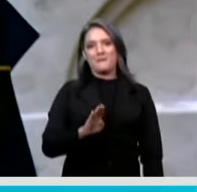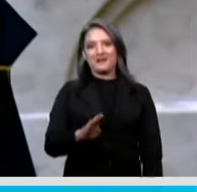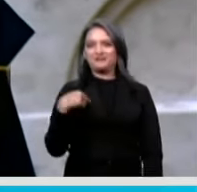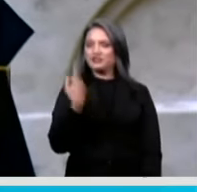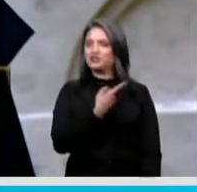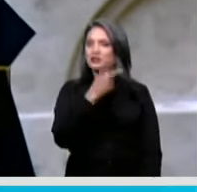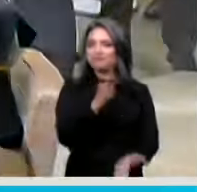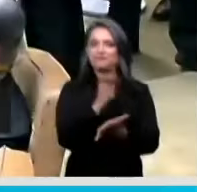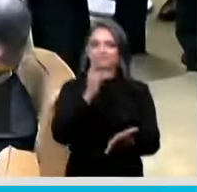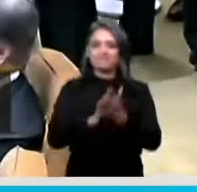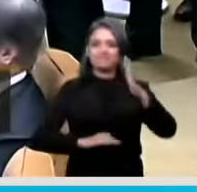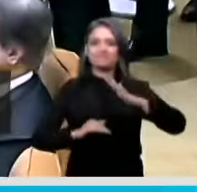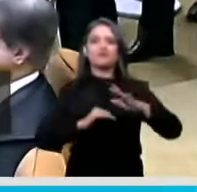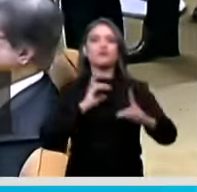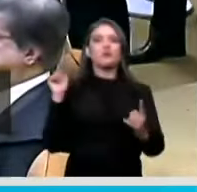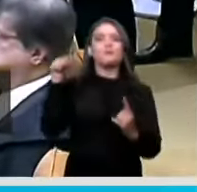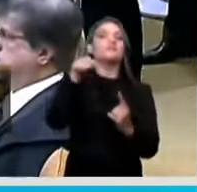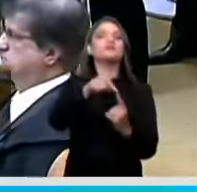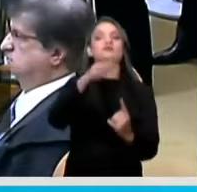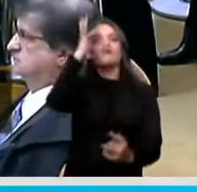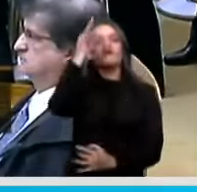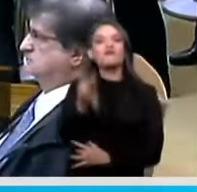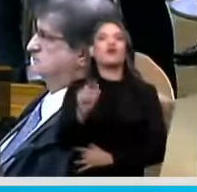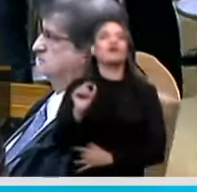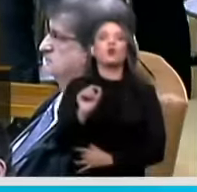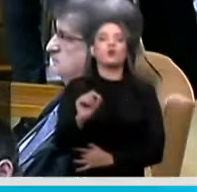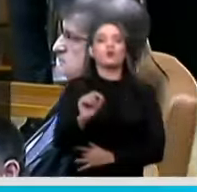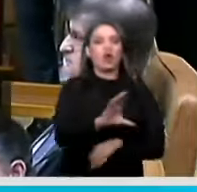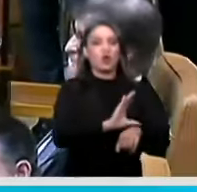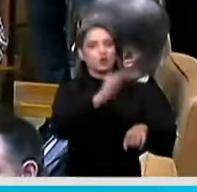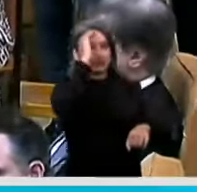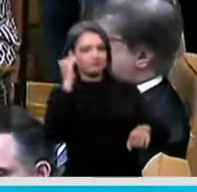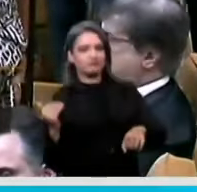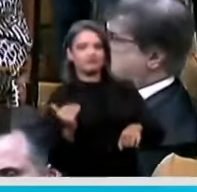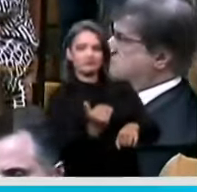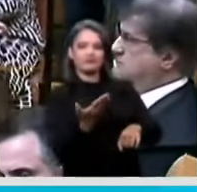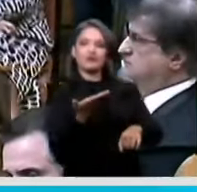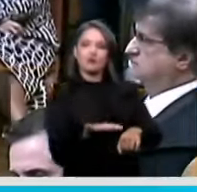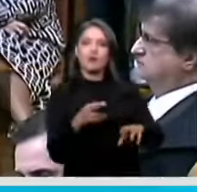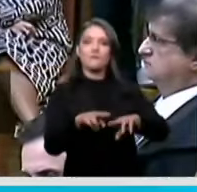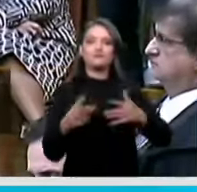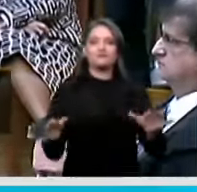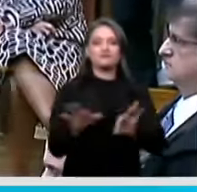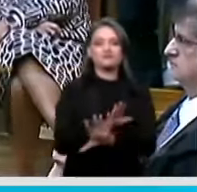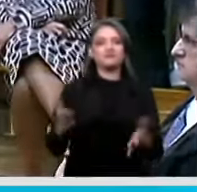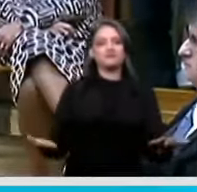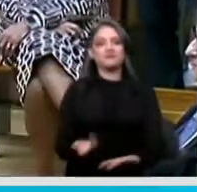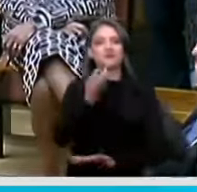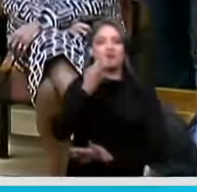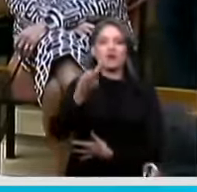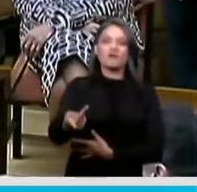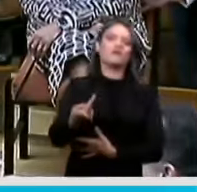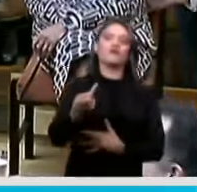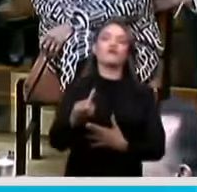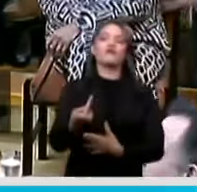Trabalho a justiça do trabalho ela custa mais caro do que as indenizações que ela entrega nos processos então são essas tem país que nem tem justiça do trabalho